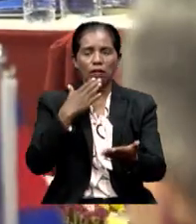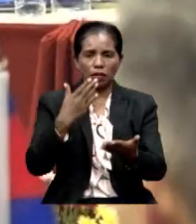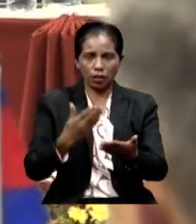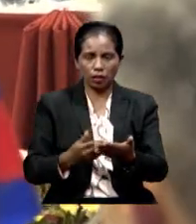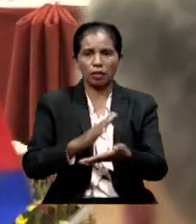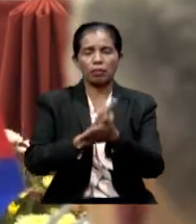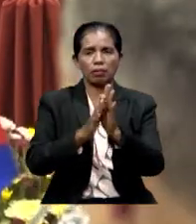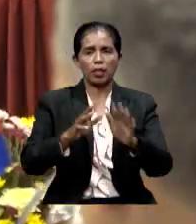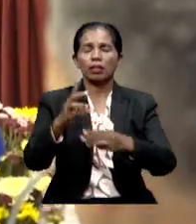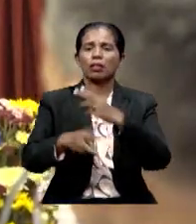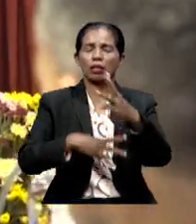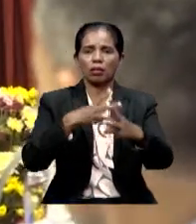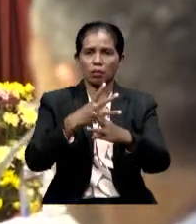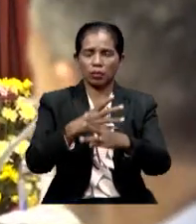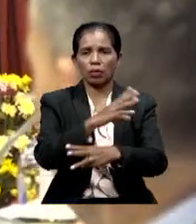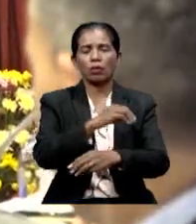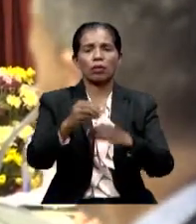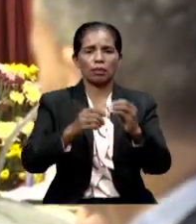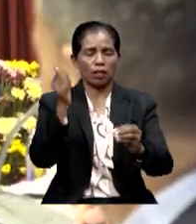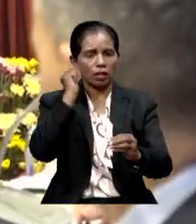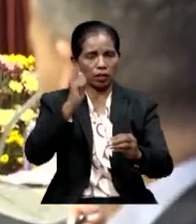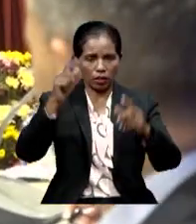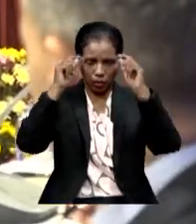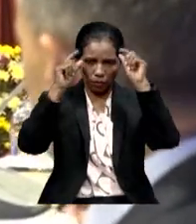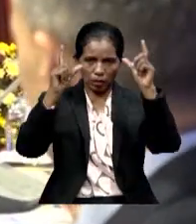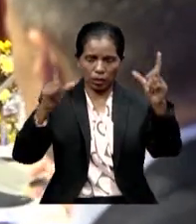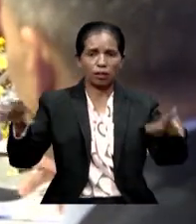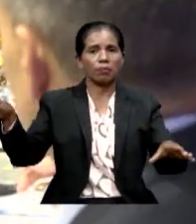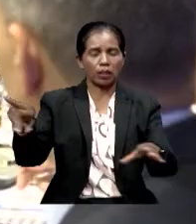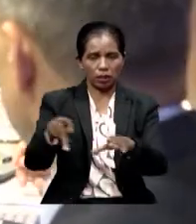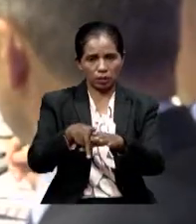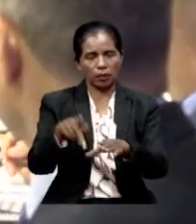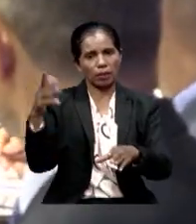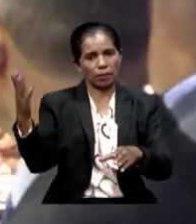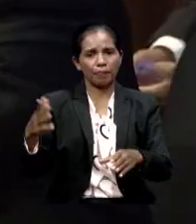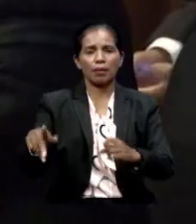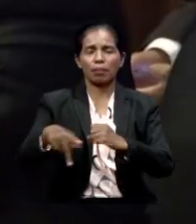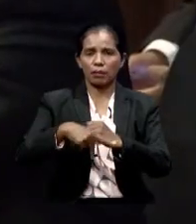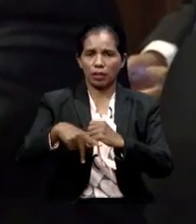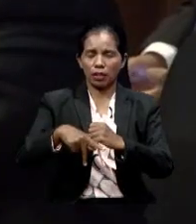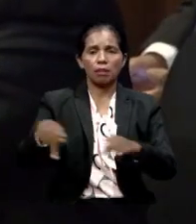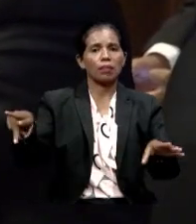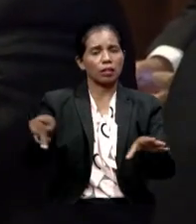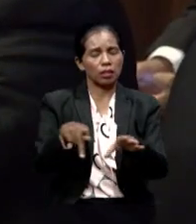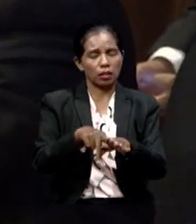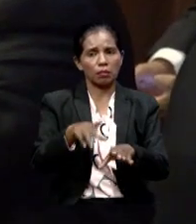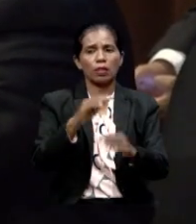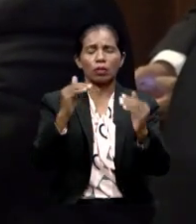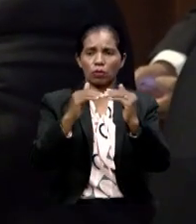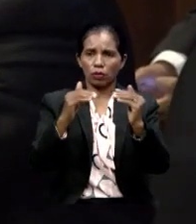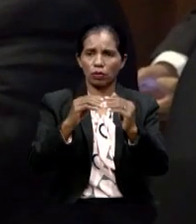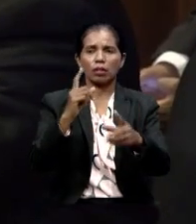paz e a mundo liu região ASEAN nebe Timor-Leste mos rola parte ba. Participante Fórum Regional ASEAN né, discute